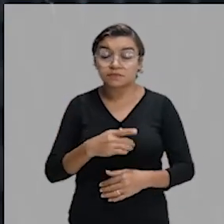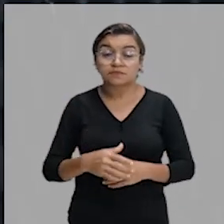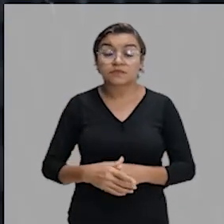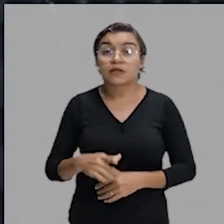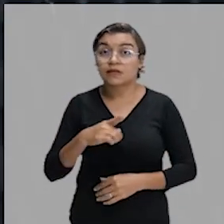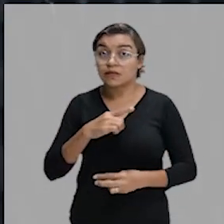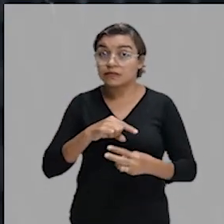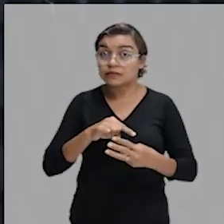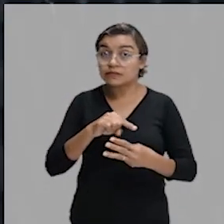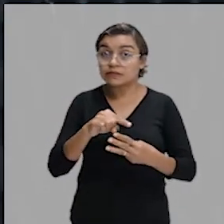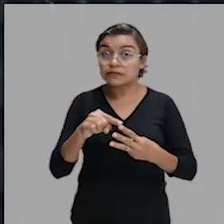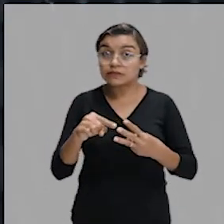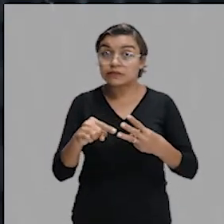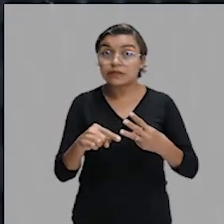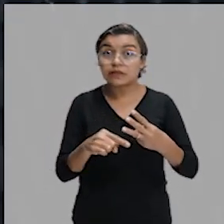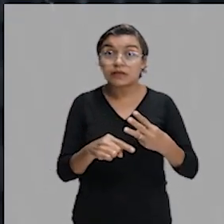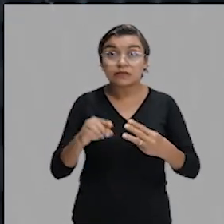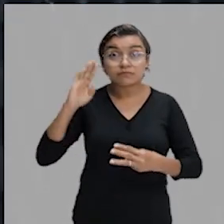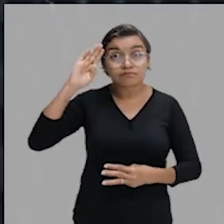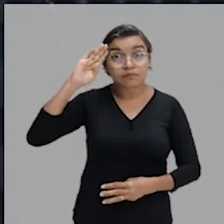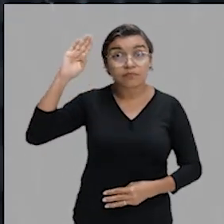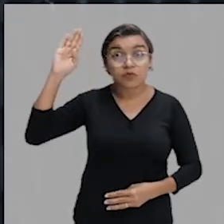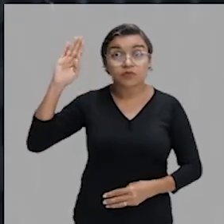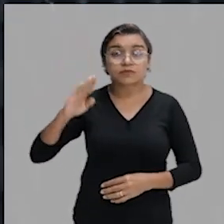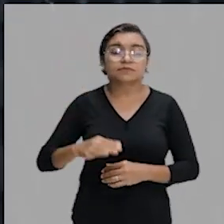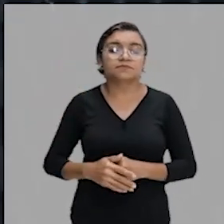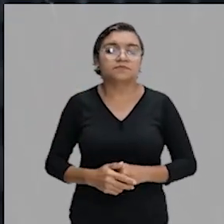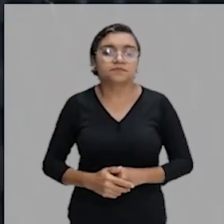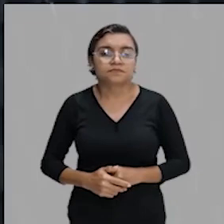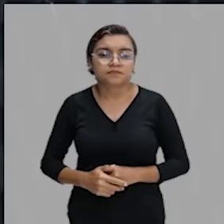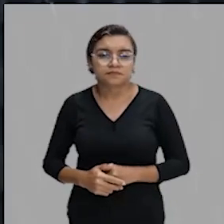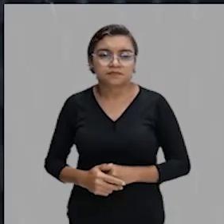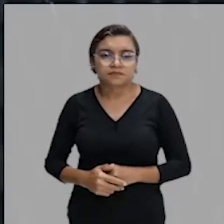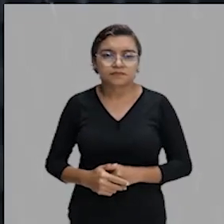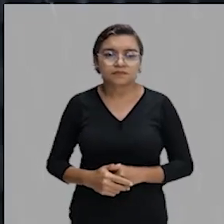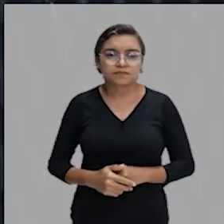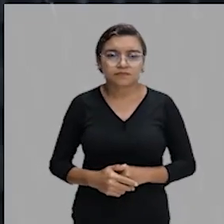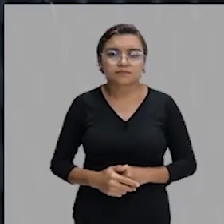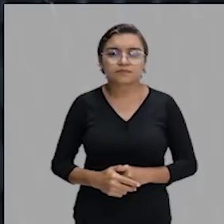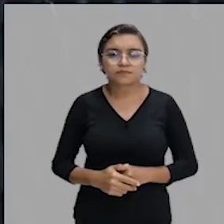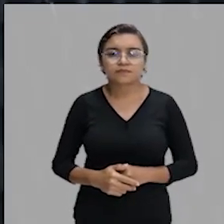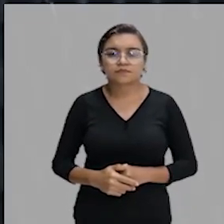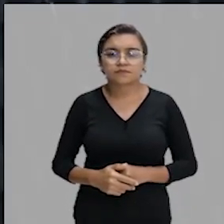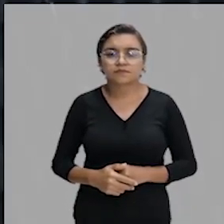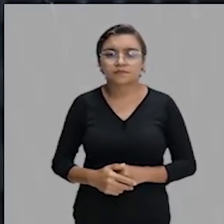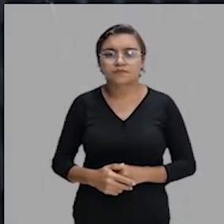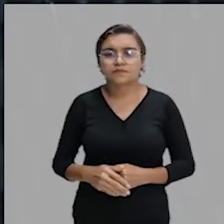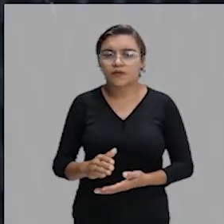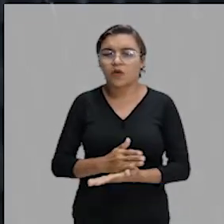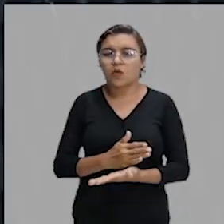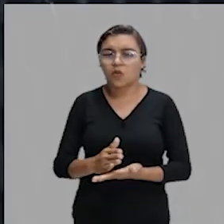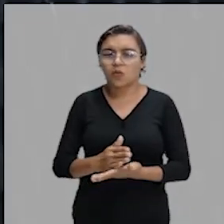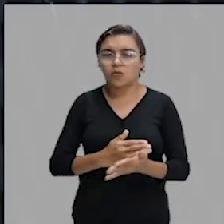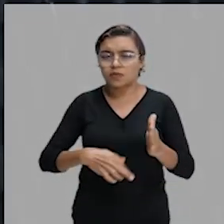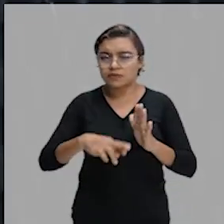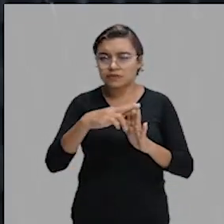princípios que ele considera como fundamentais. Olha só, Aristóteles estabeleceu sua lógica sobre alguns princípios.